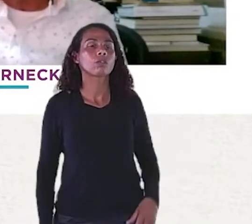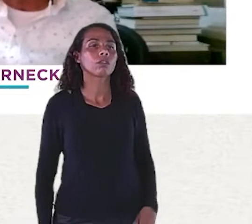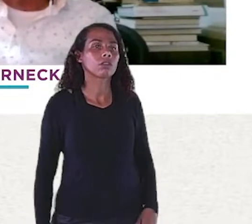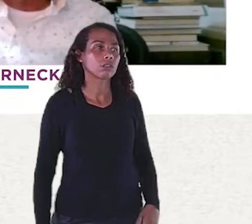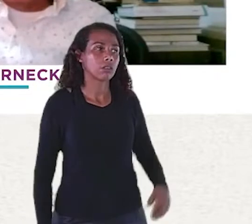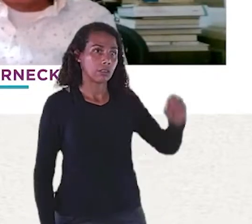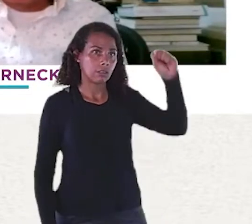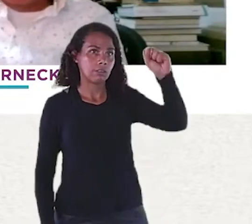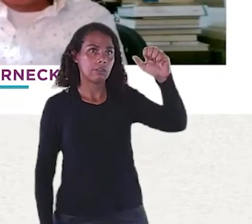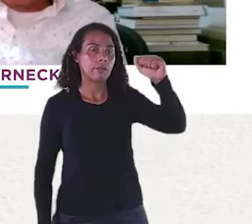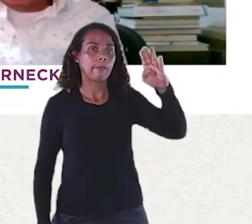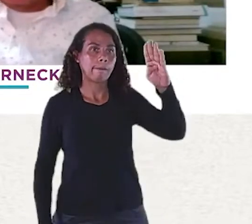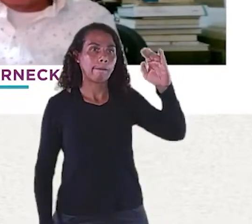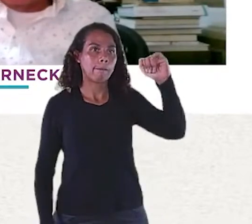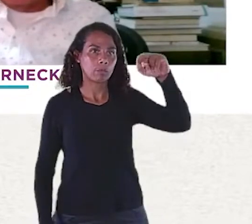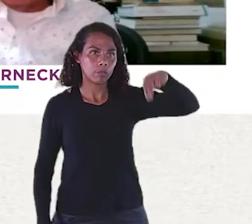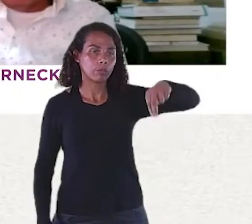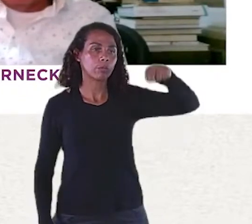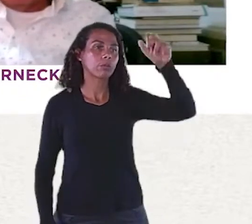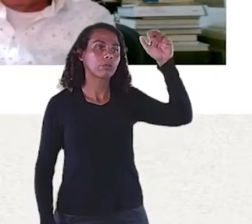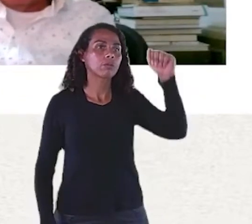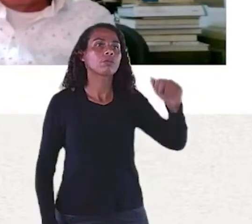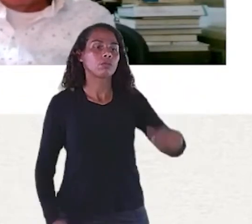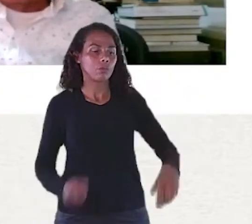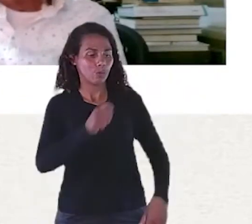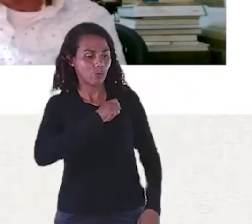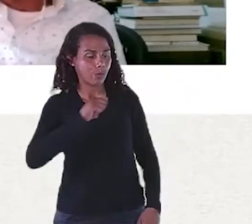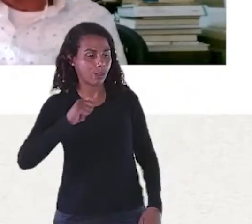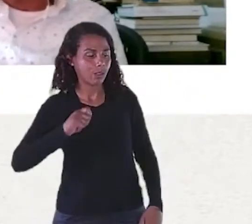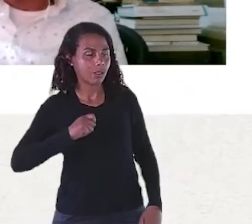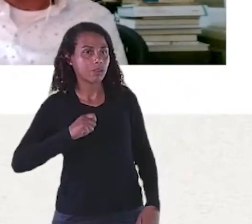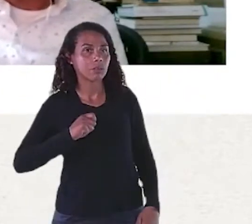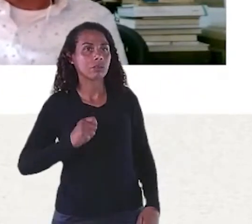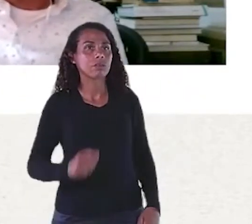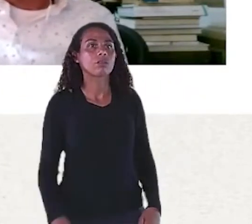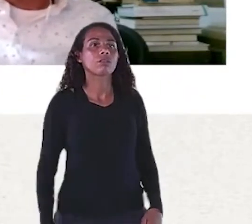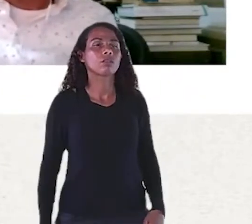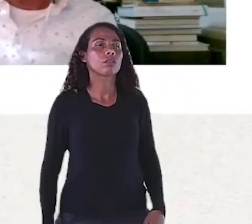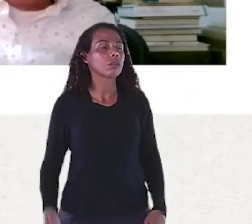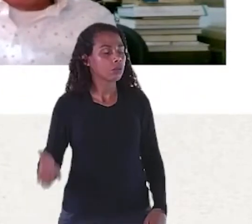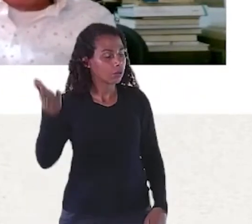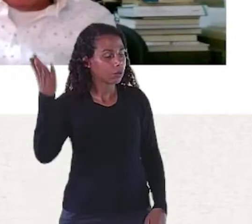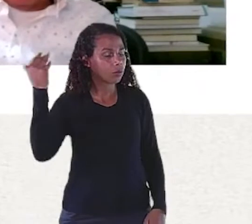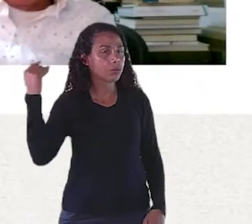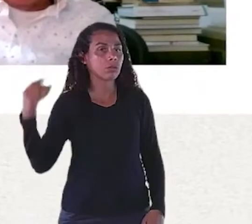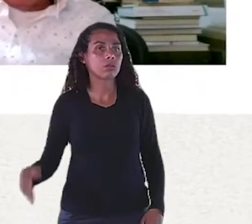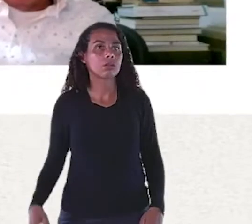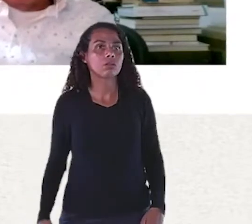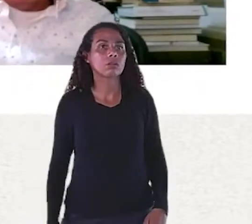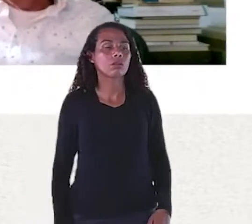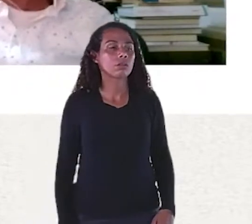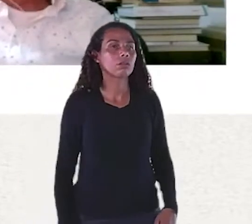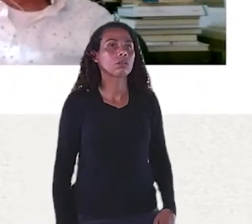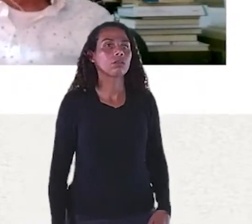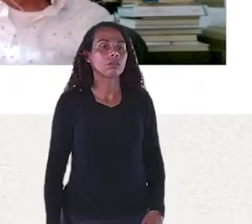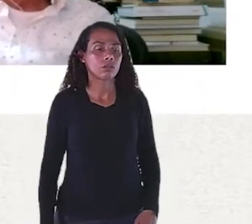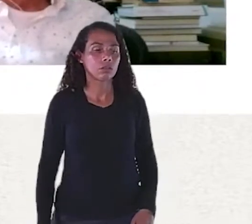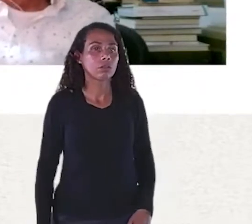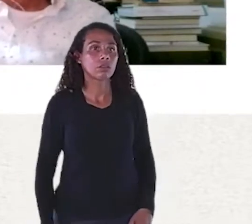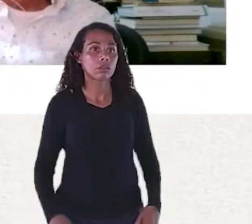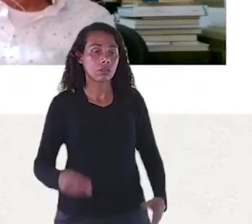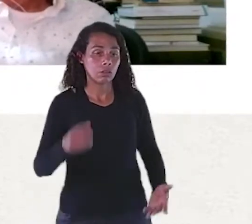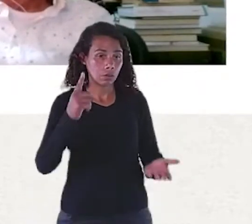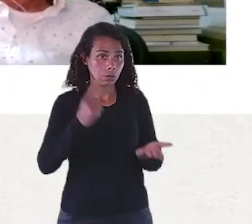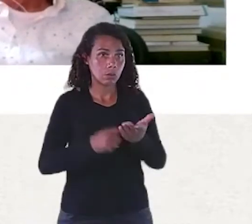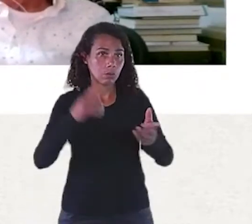lá no começo da minha vida, já contei essa história várias vezes, mas um colega no colégio chegou assim